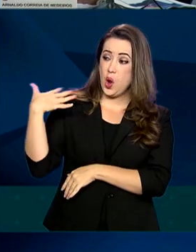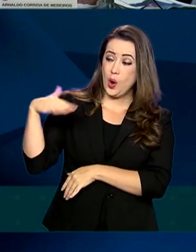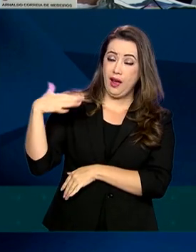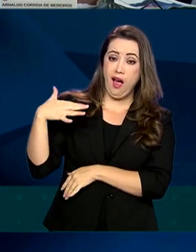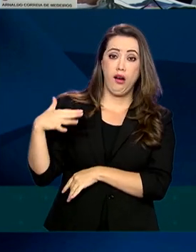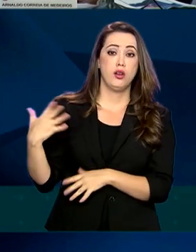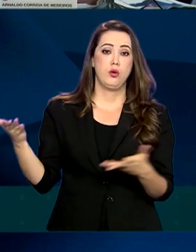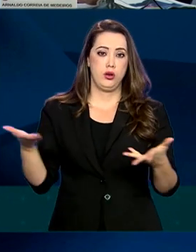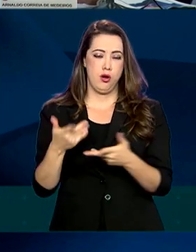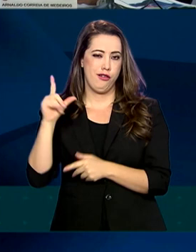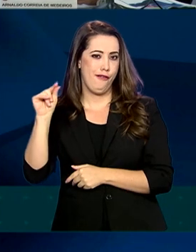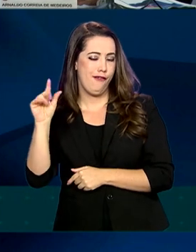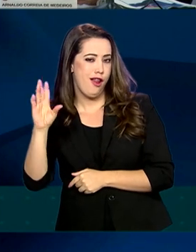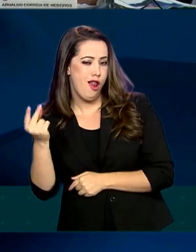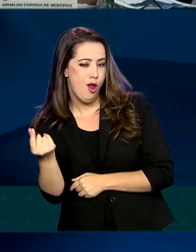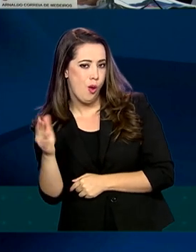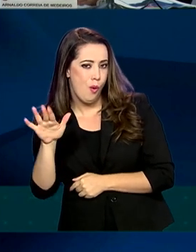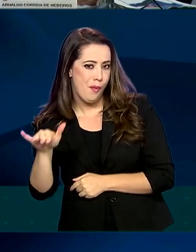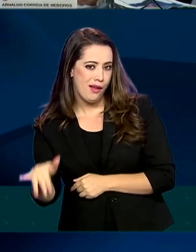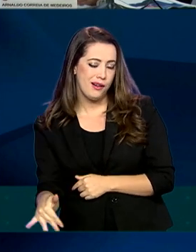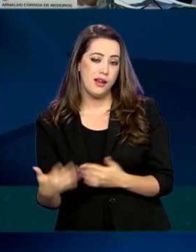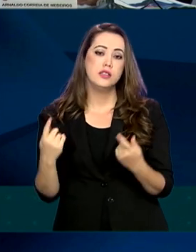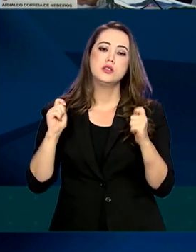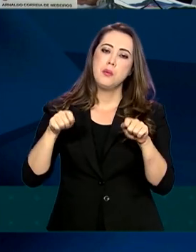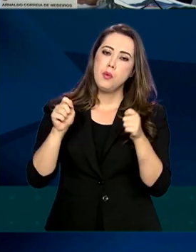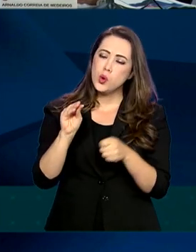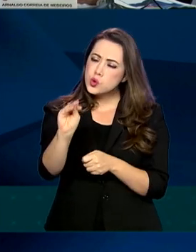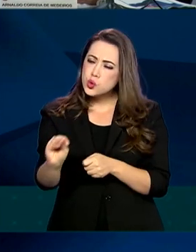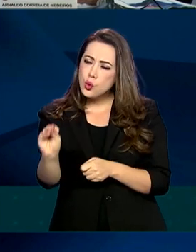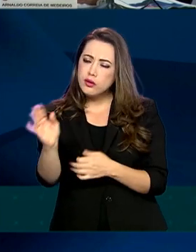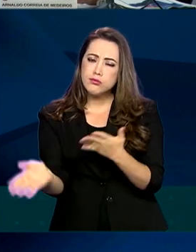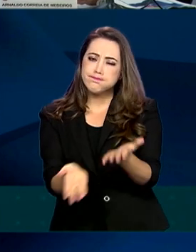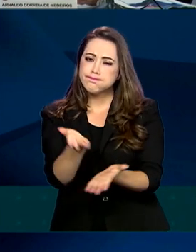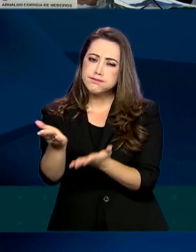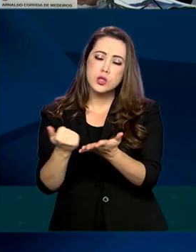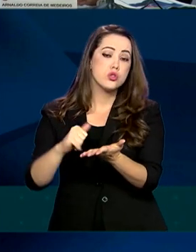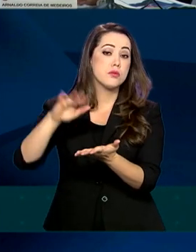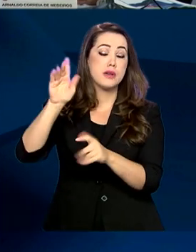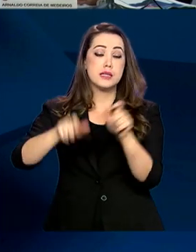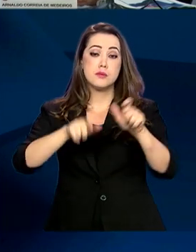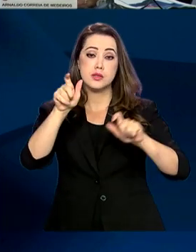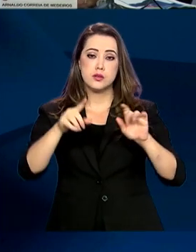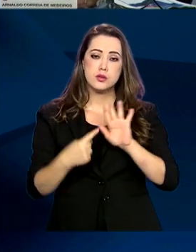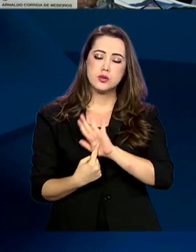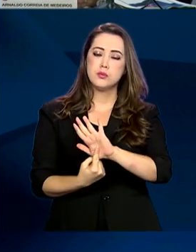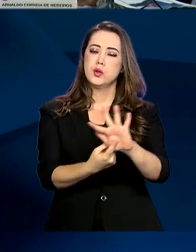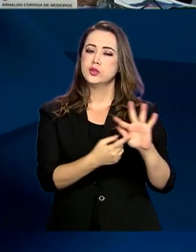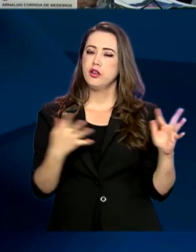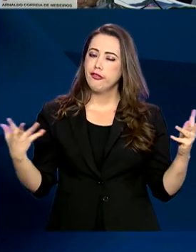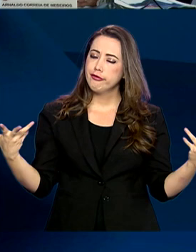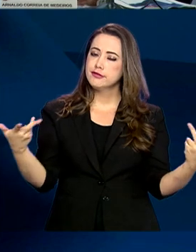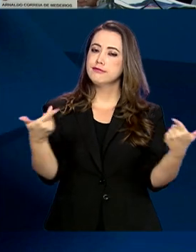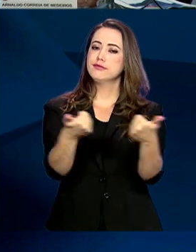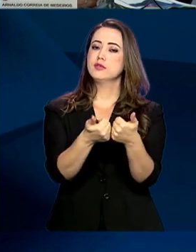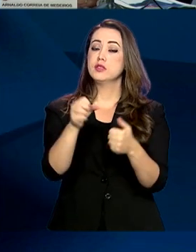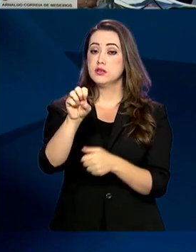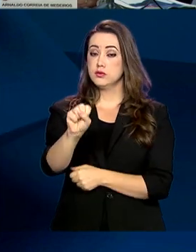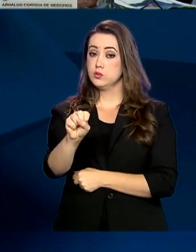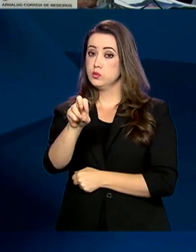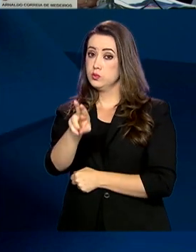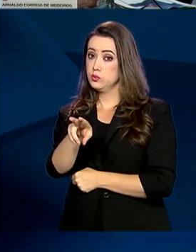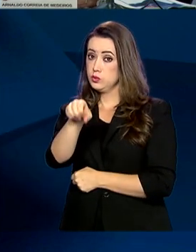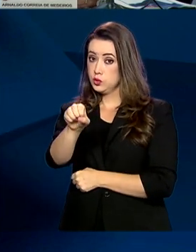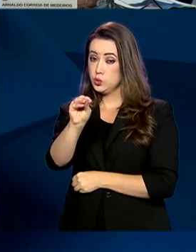mesmo orçamento, nós podemos tratar muito mais pessoas. E isso mostra a eficácia e eficiência do SUS no